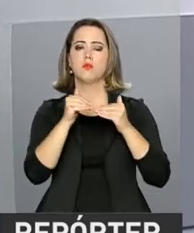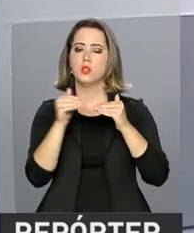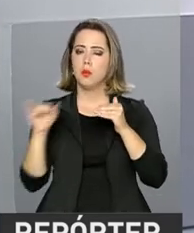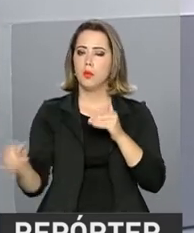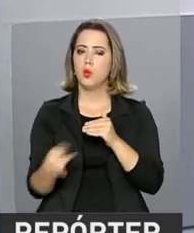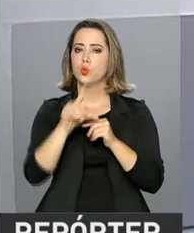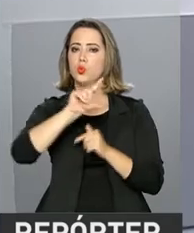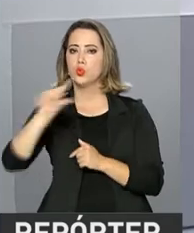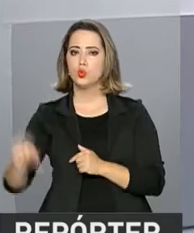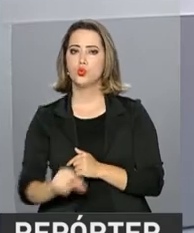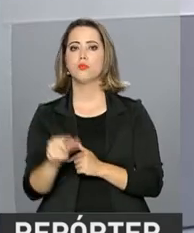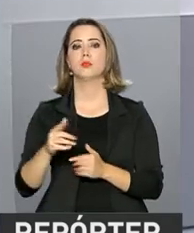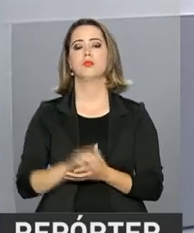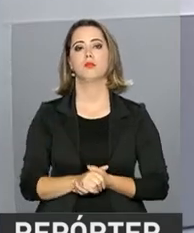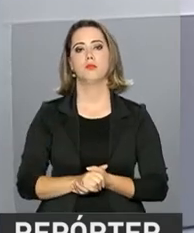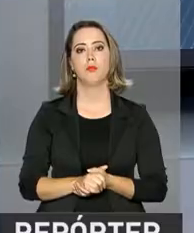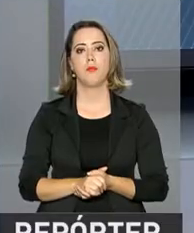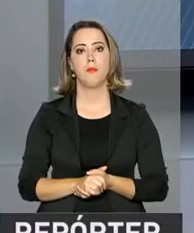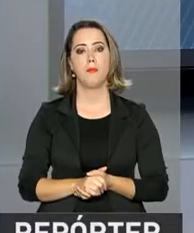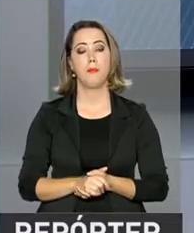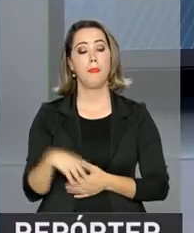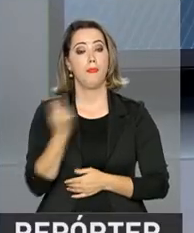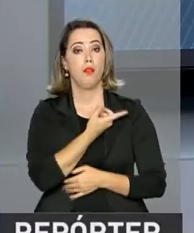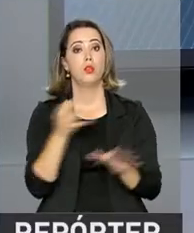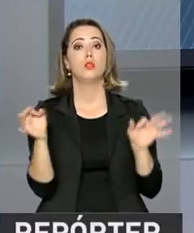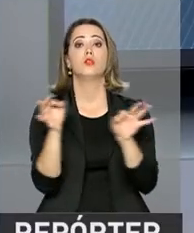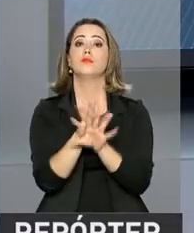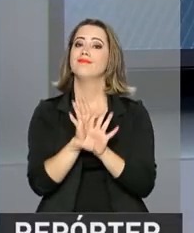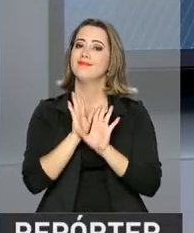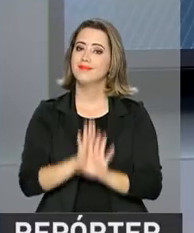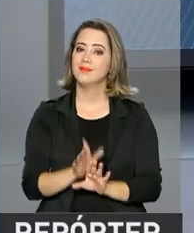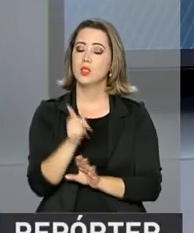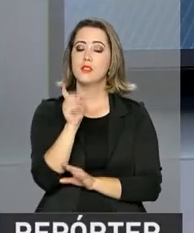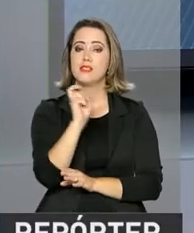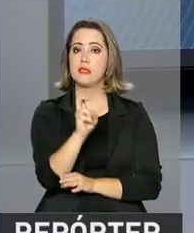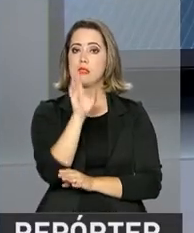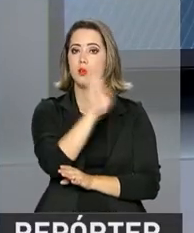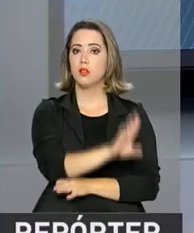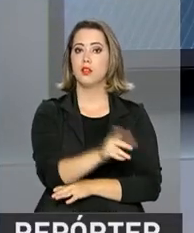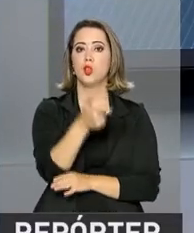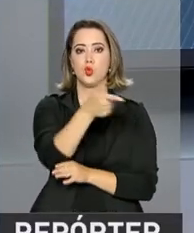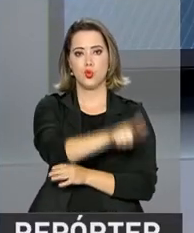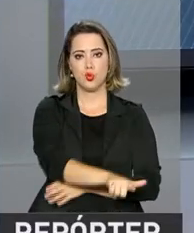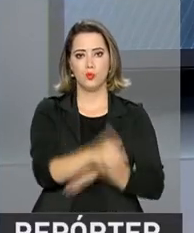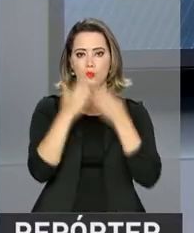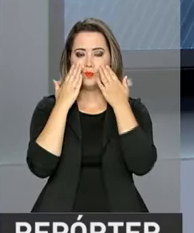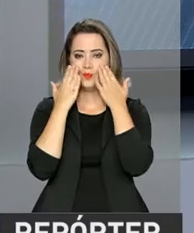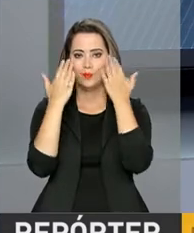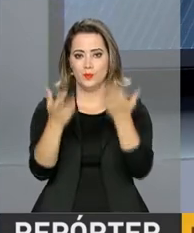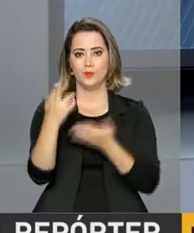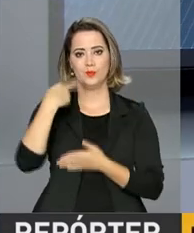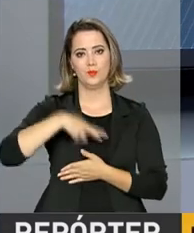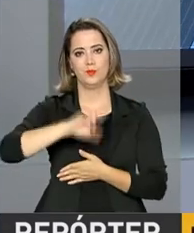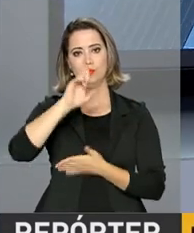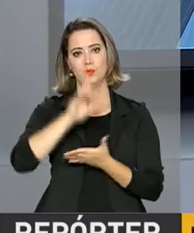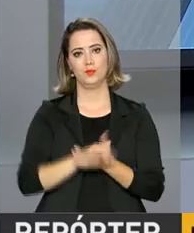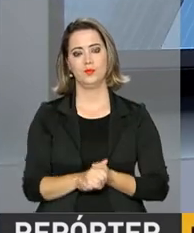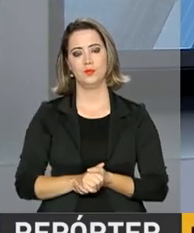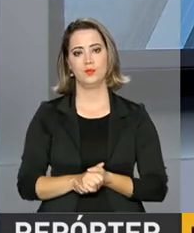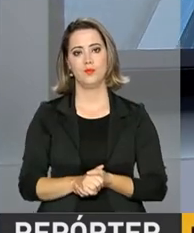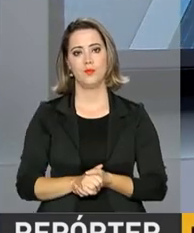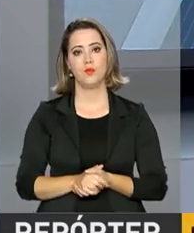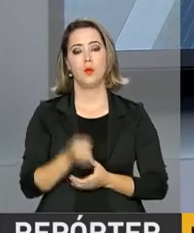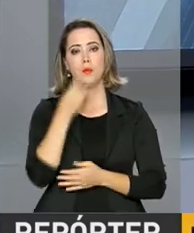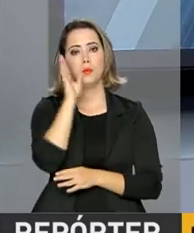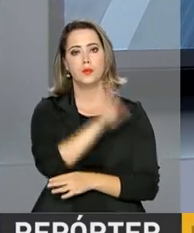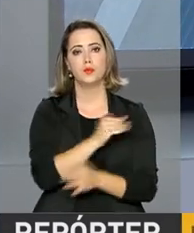taxa de juros da economia nós ficamos por aqui voltamos às cinco da tarde na próxima edição do repórter nbr uma